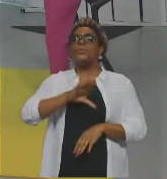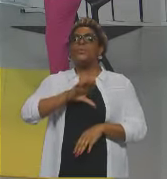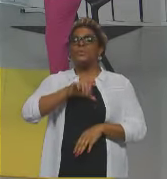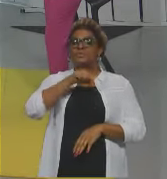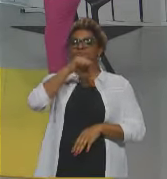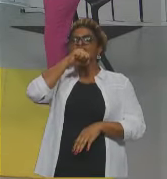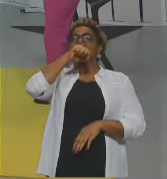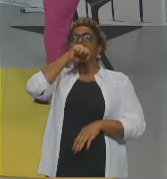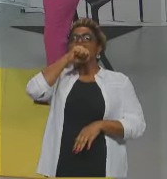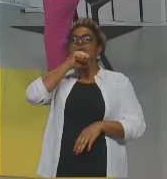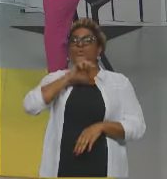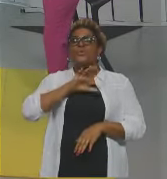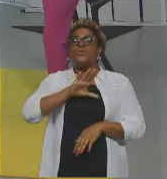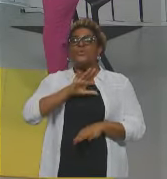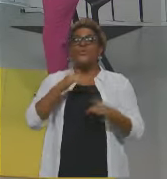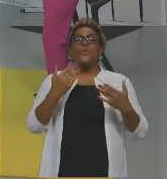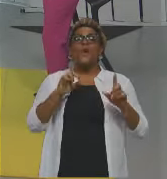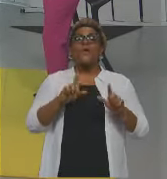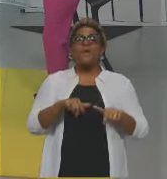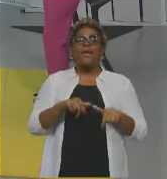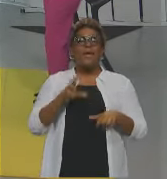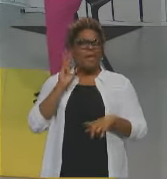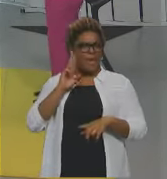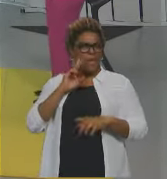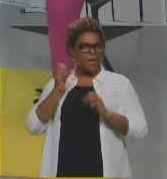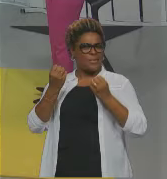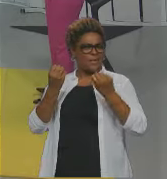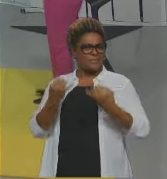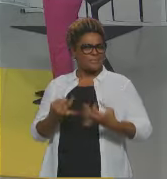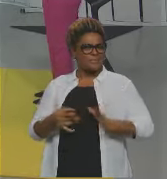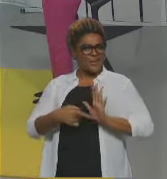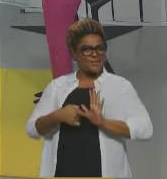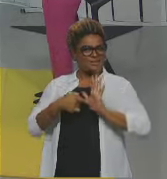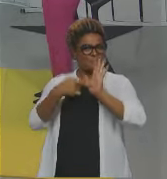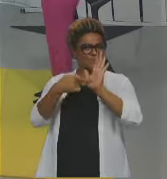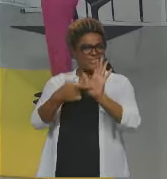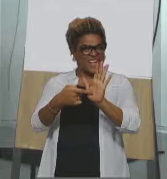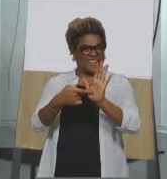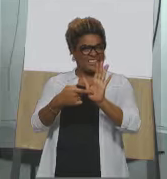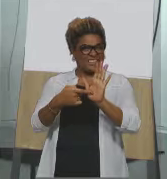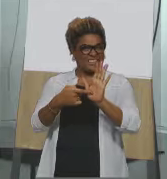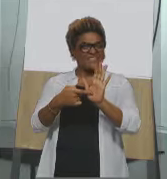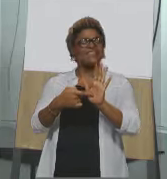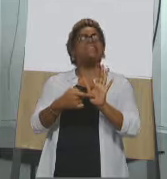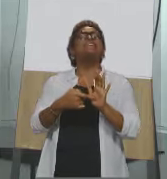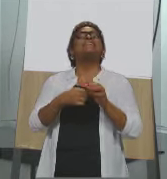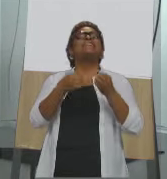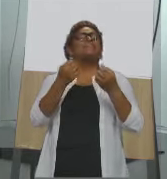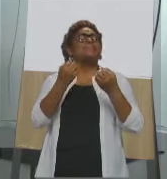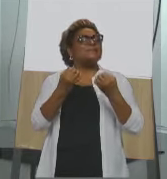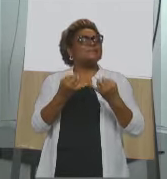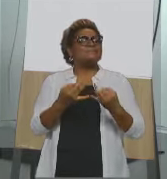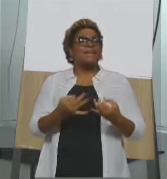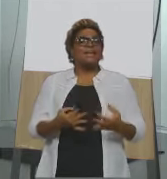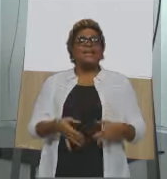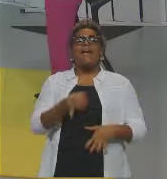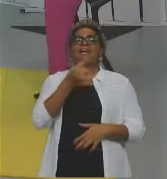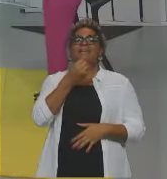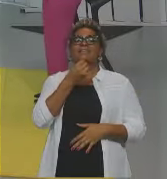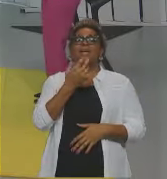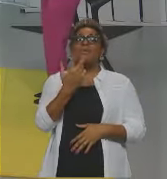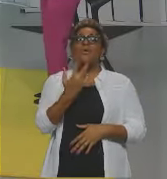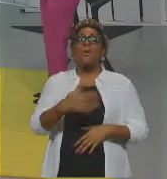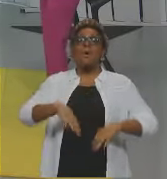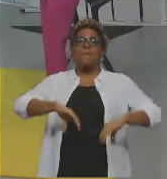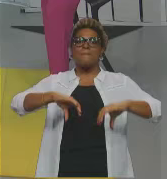com balão, colocamos 2 balõezinhos para funcionar como se fosse o pulmão e fizemos os canudinhos para mostrar que era a traqueia. Fez uma